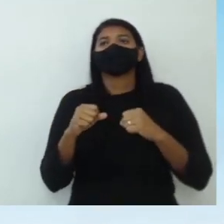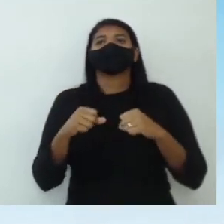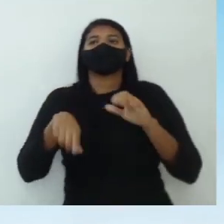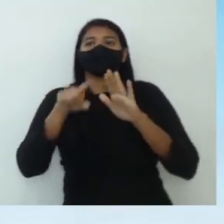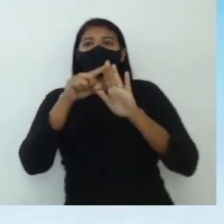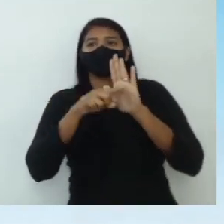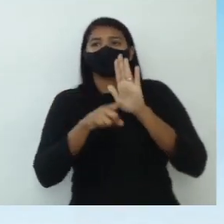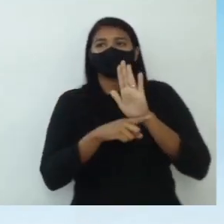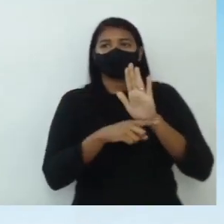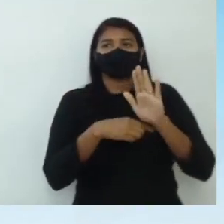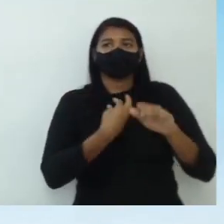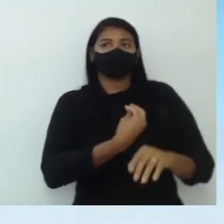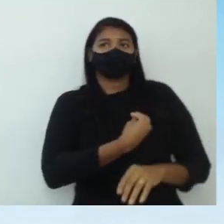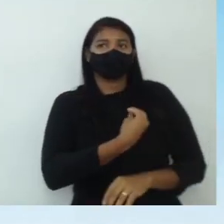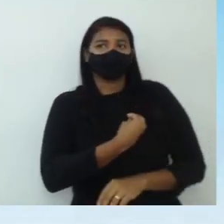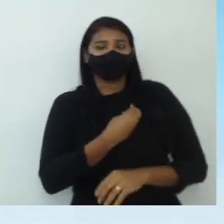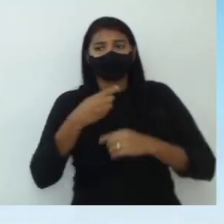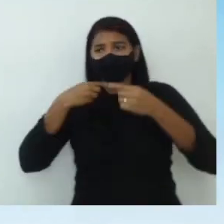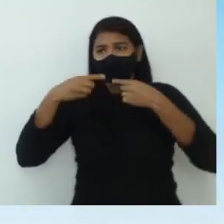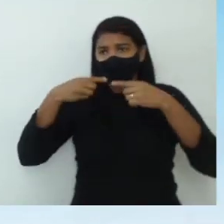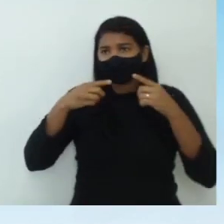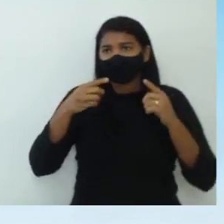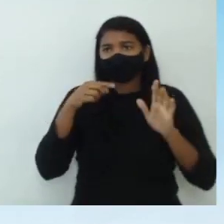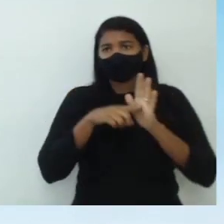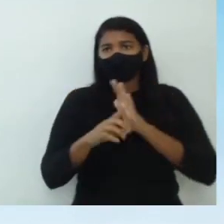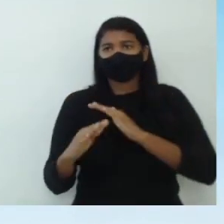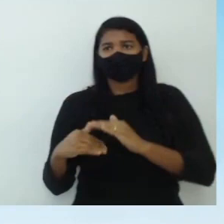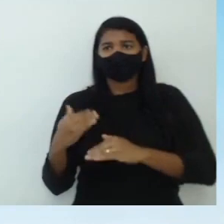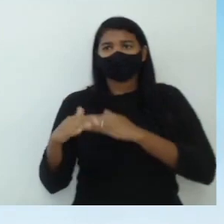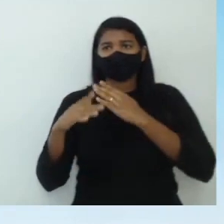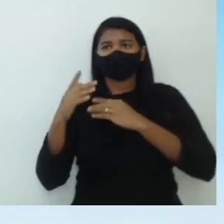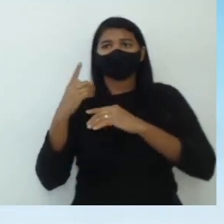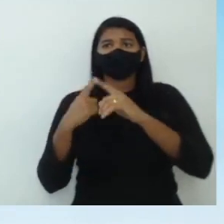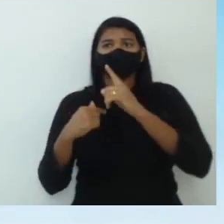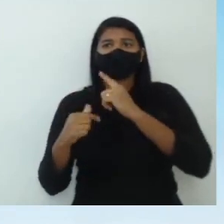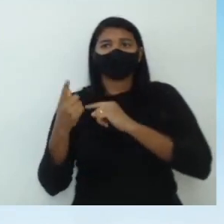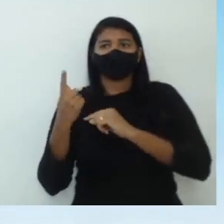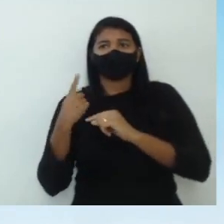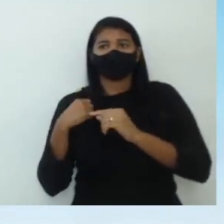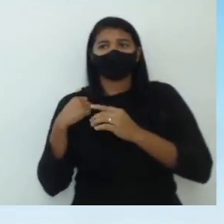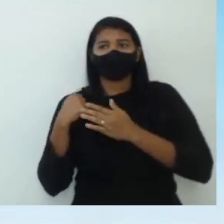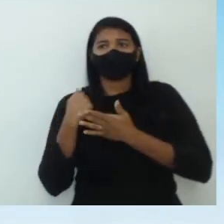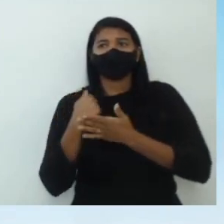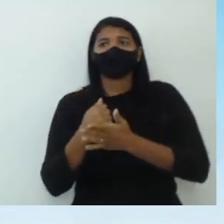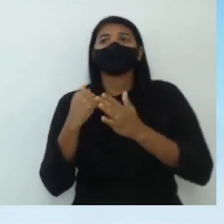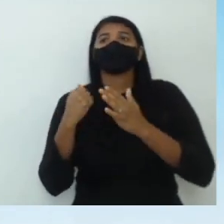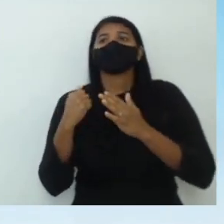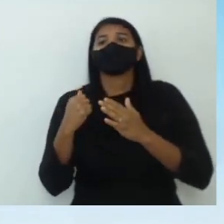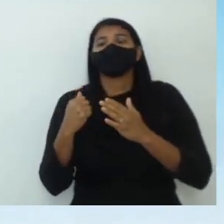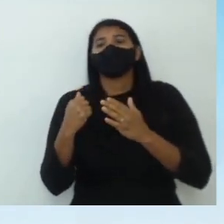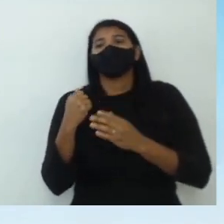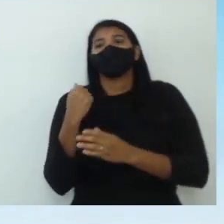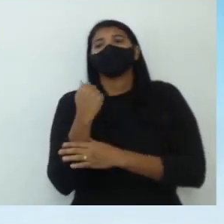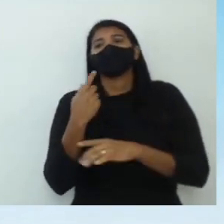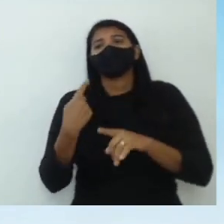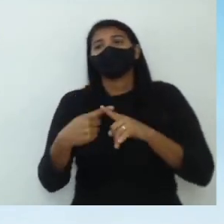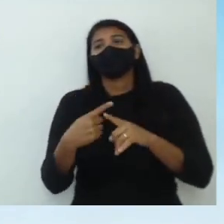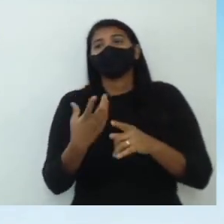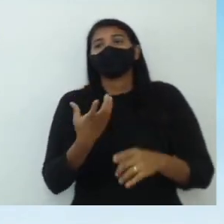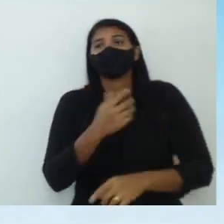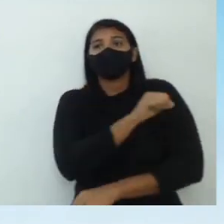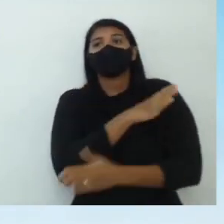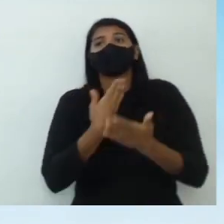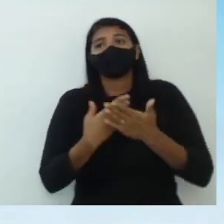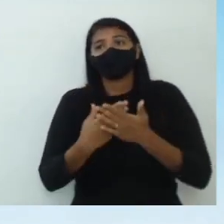de vida, a gente discutindo as questões do desenvolvimento econômico e sustentável, por conta de quê? Porque nós queremos estudantes